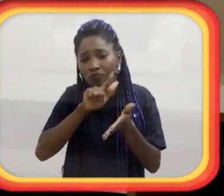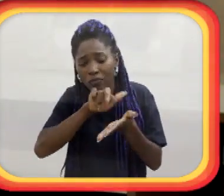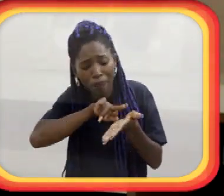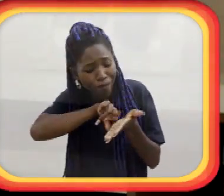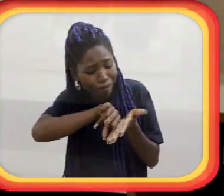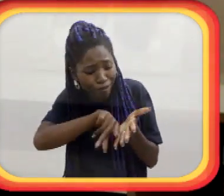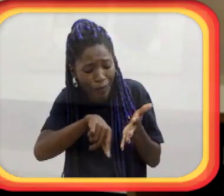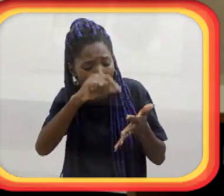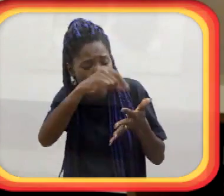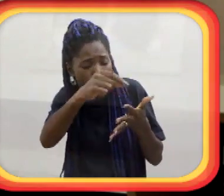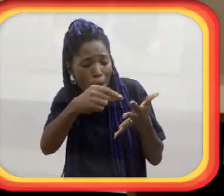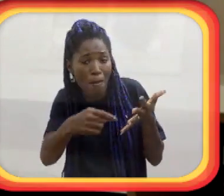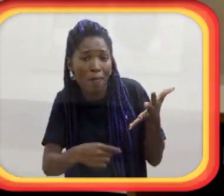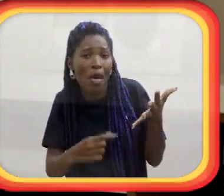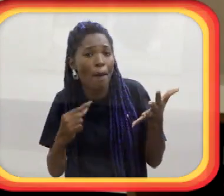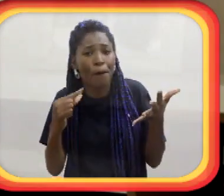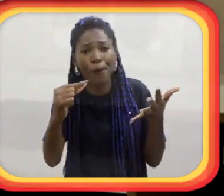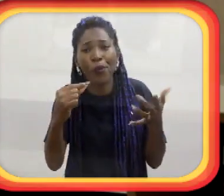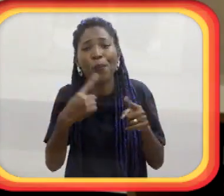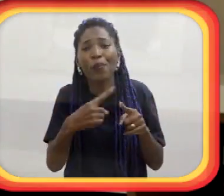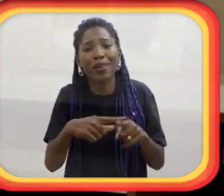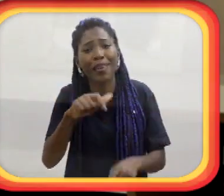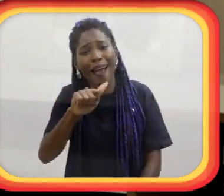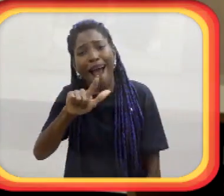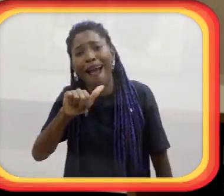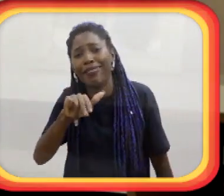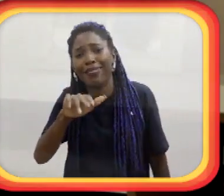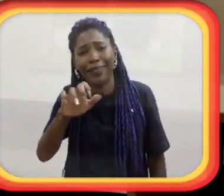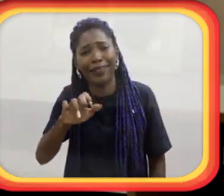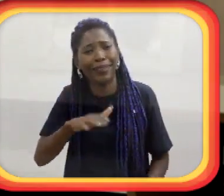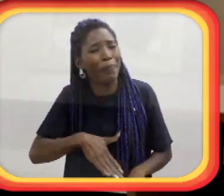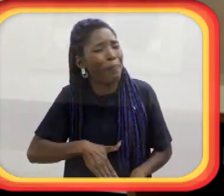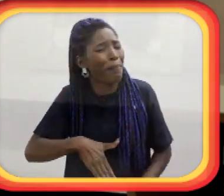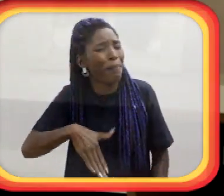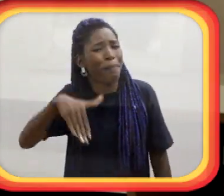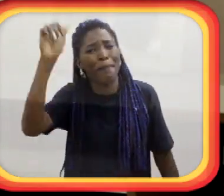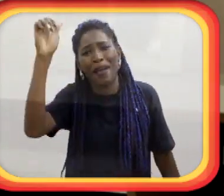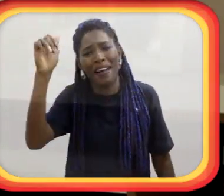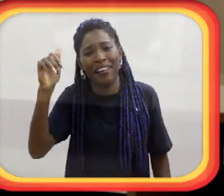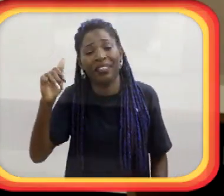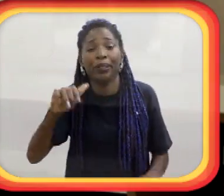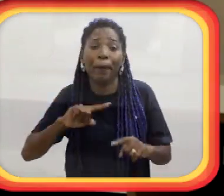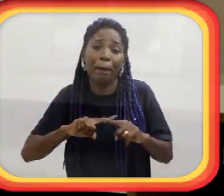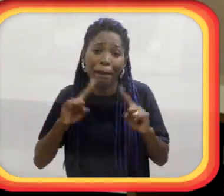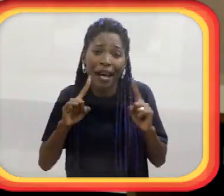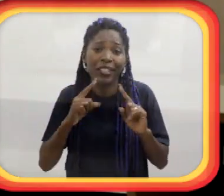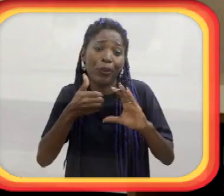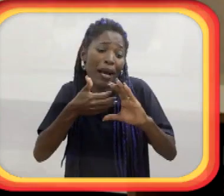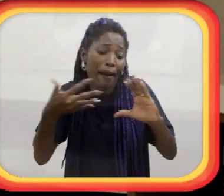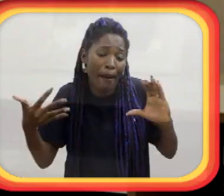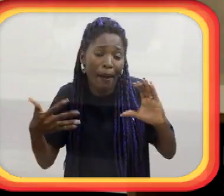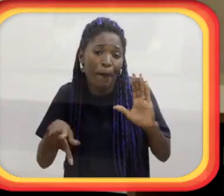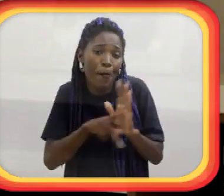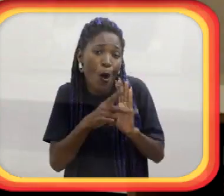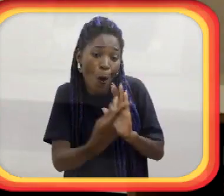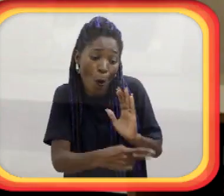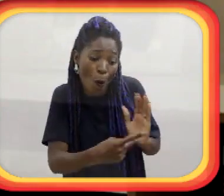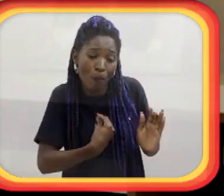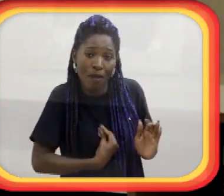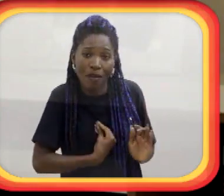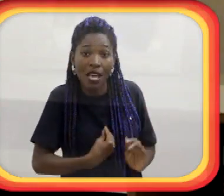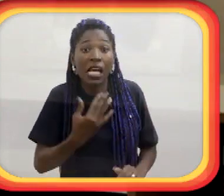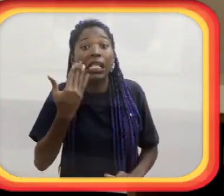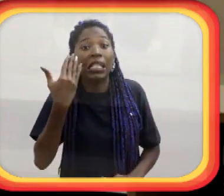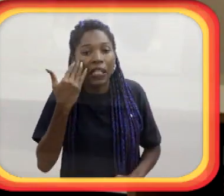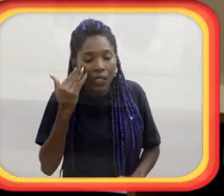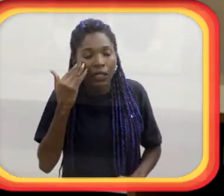coisas, mas na verdade diz muito pouco, né? Ela é muito mais do que isso. Mas são características que fazem parte da vida dela.